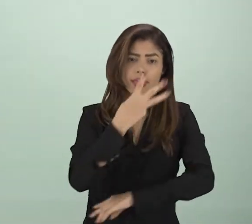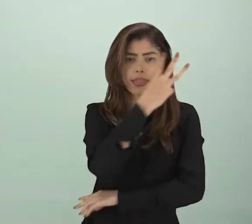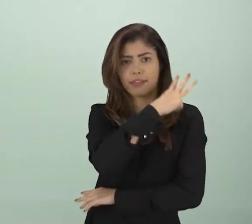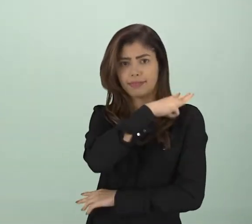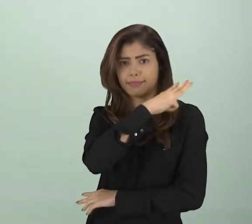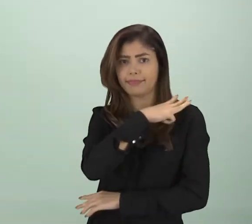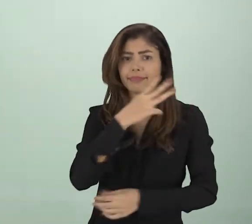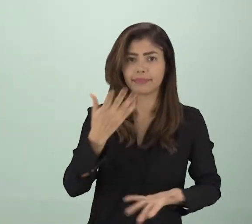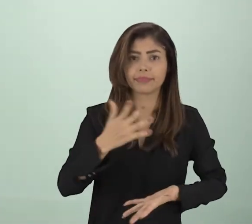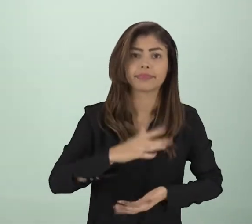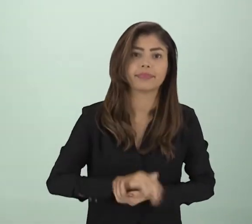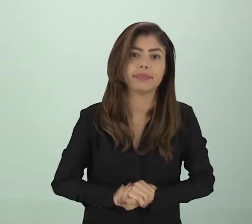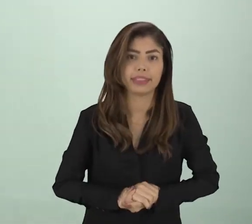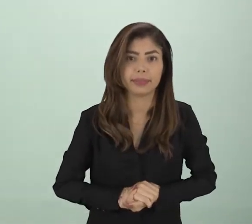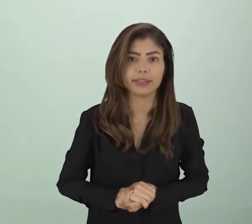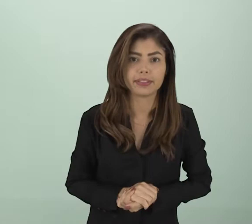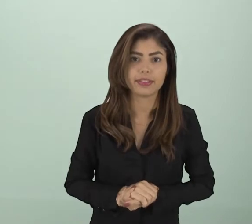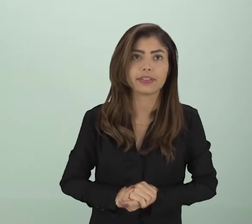ensino médio. Vamos lá.